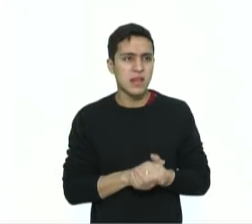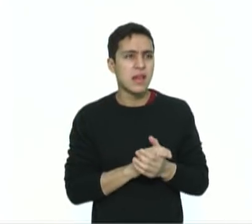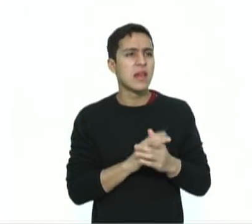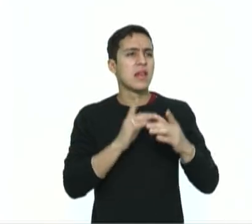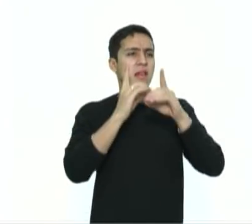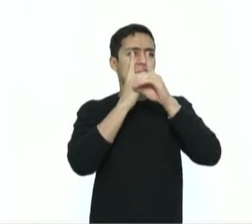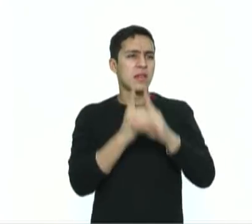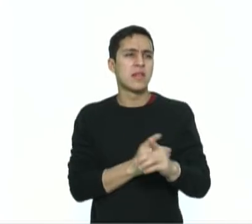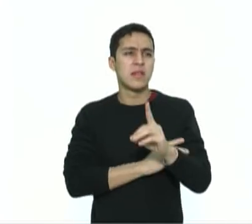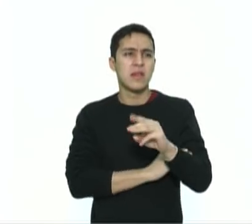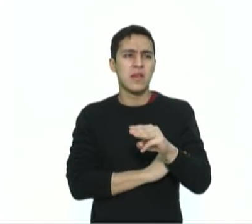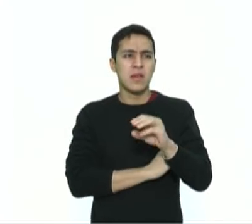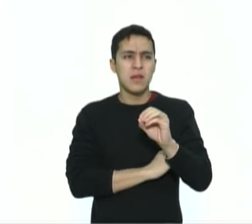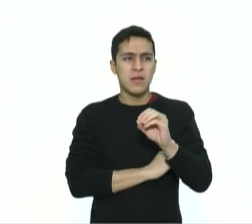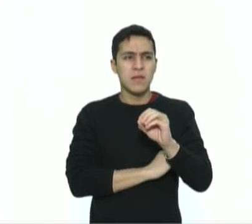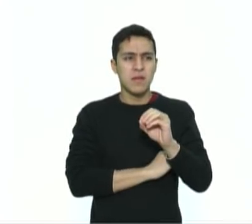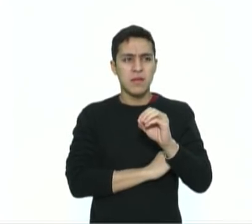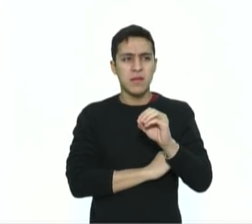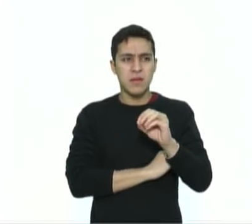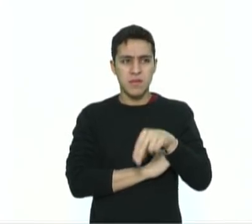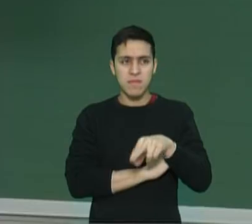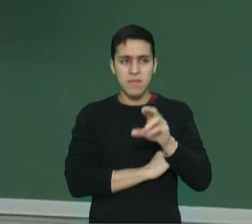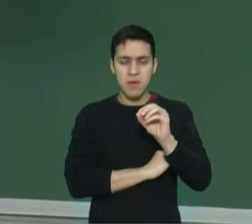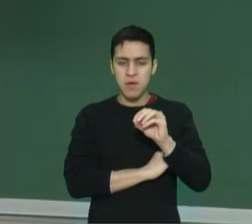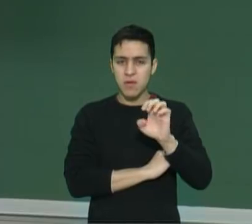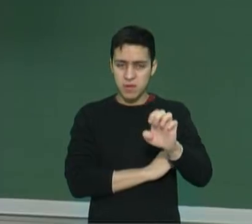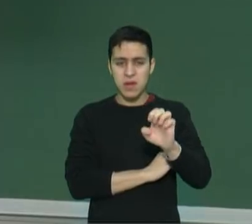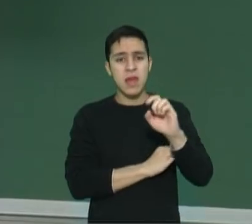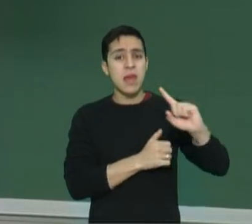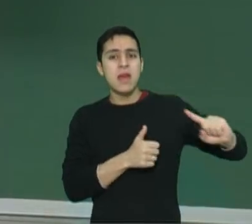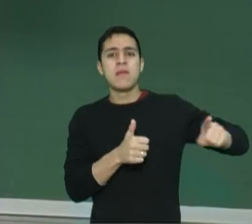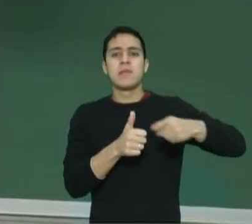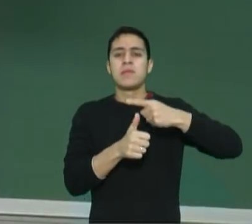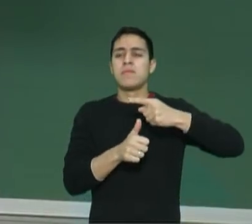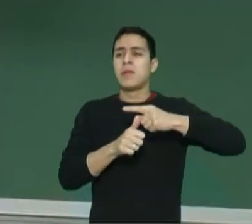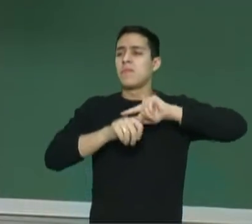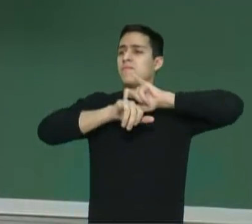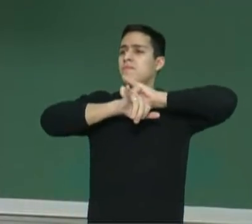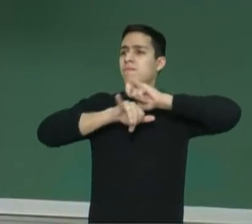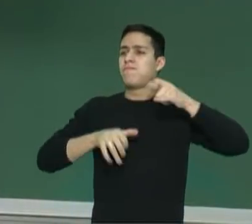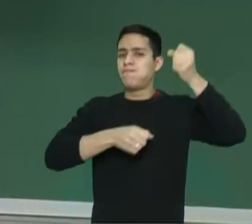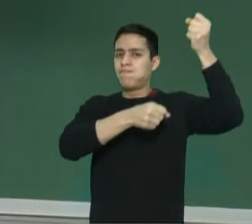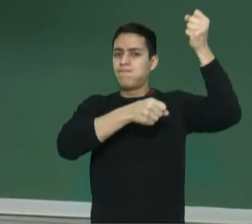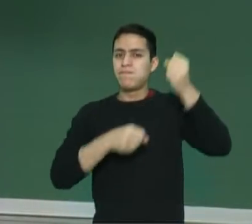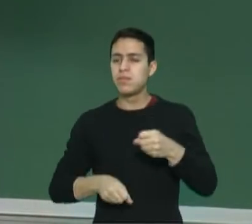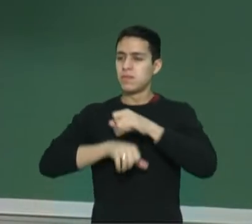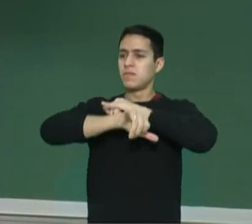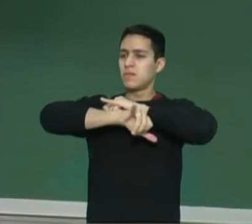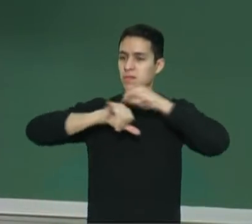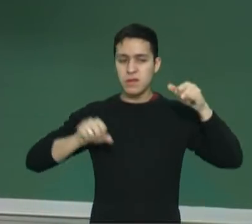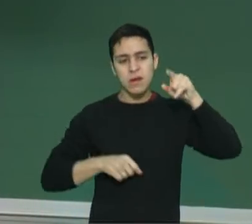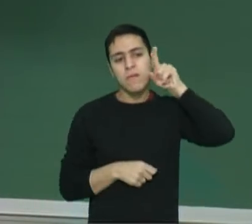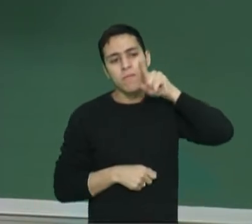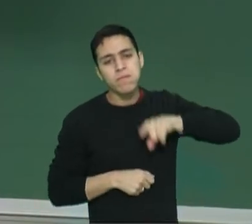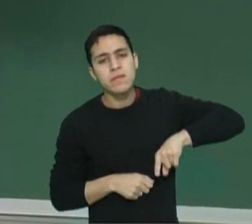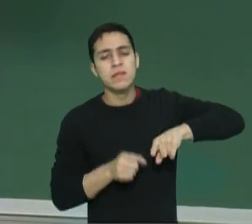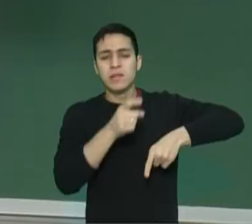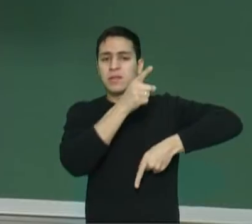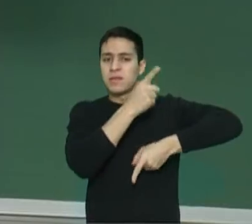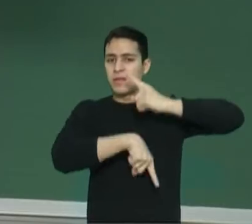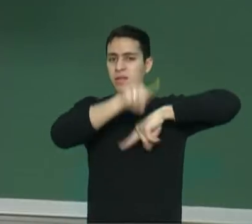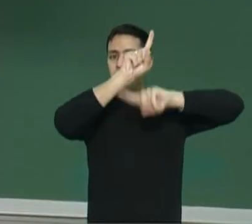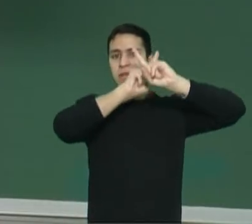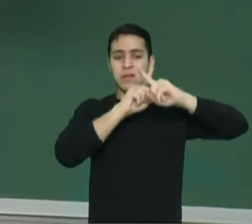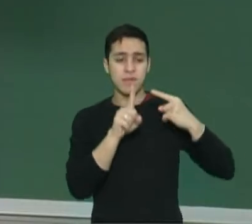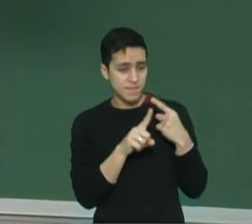doutrina Monroe é o primeiro estandarte que a gente percebe de uma noção de que os Estados Unidos crescem. Porque dentro